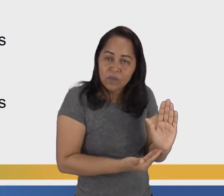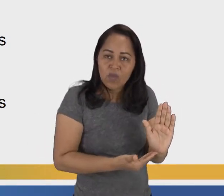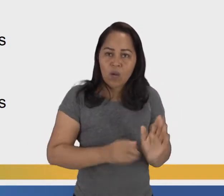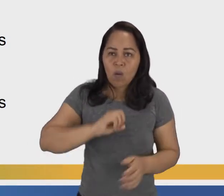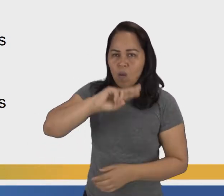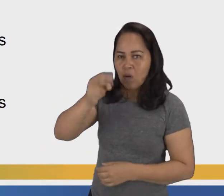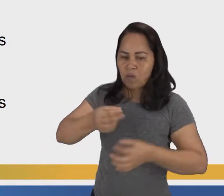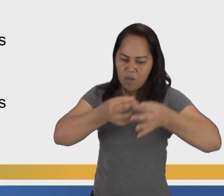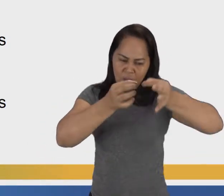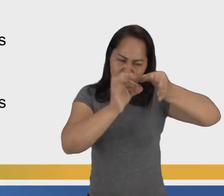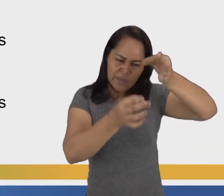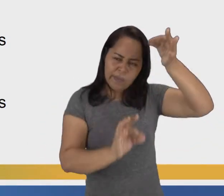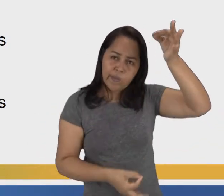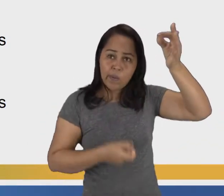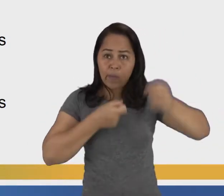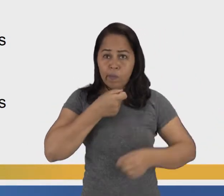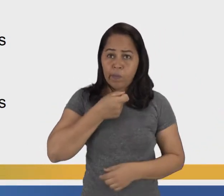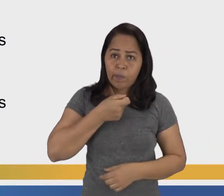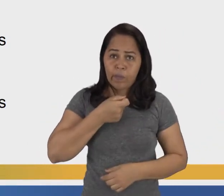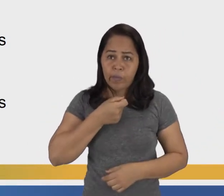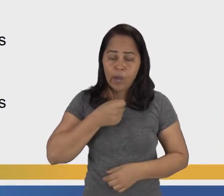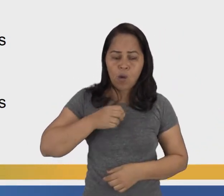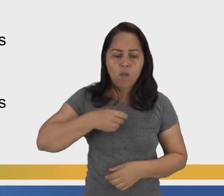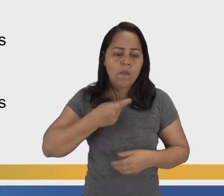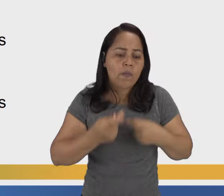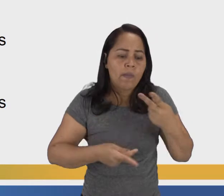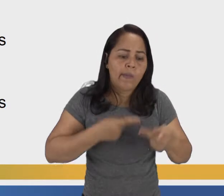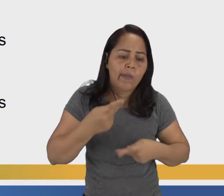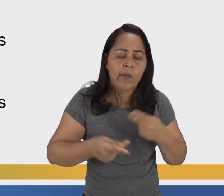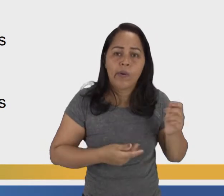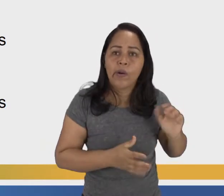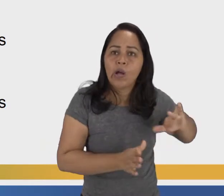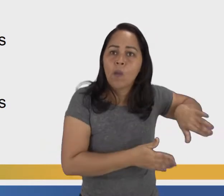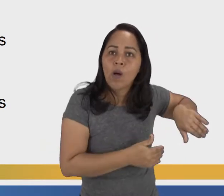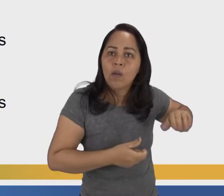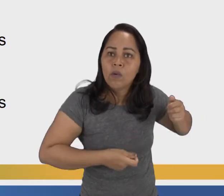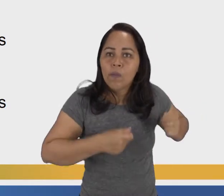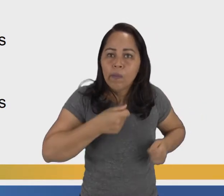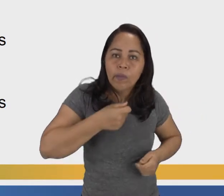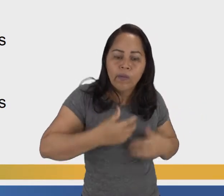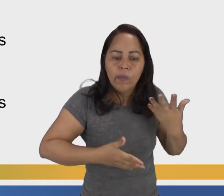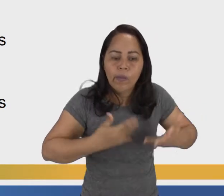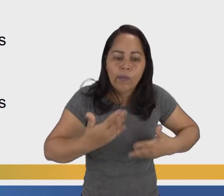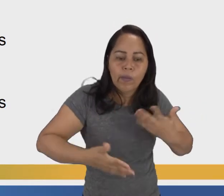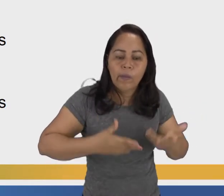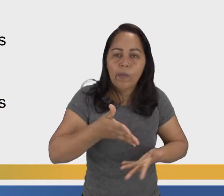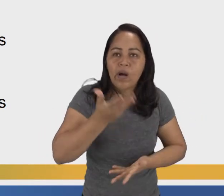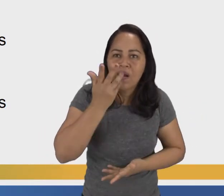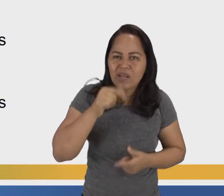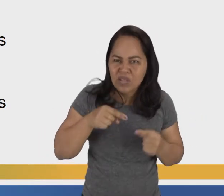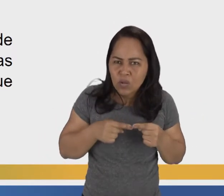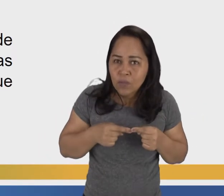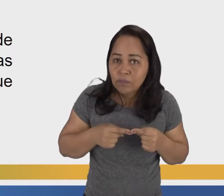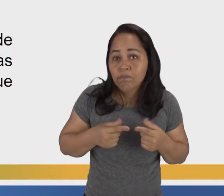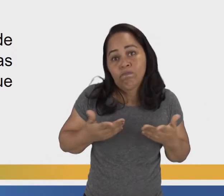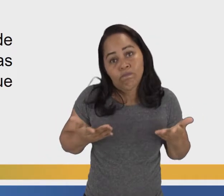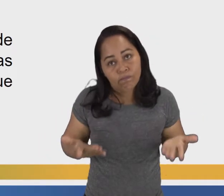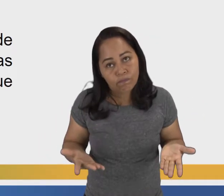fazer uma leitura. Ou seja, o gênero textual ele tem a ideia também de facilitar a compreensão de determinado